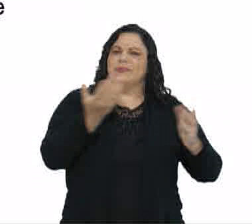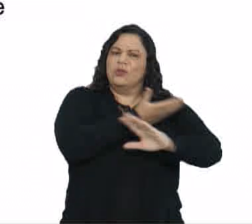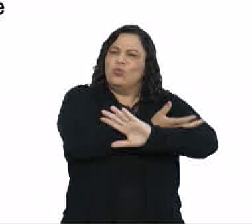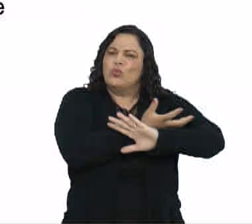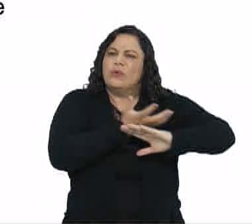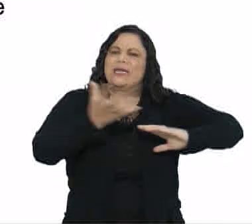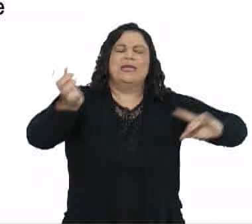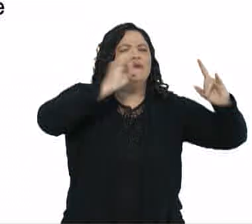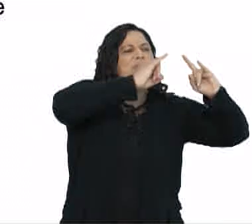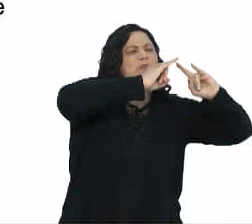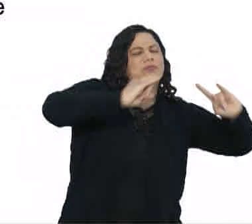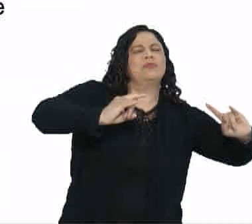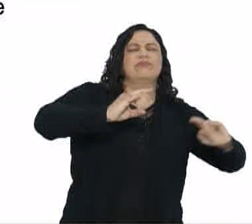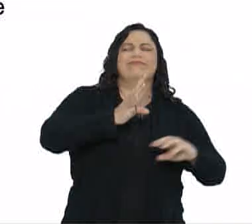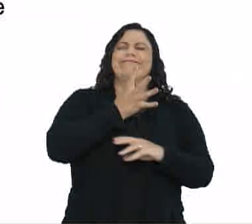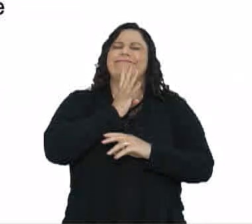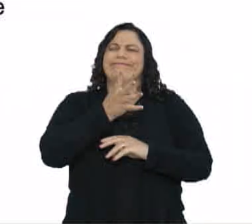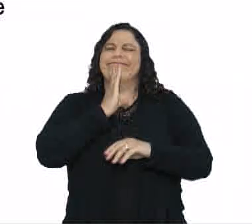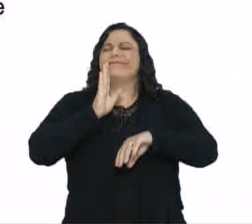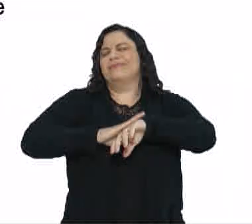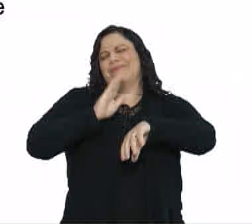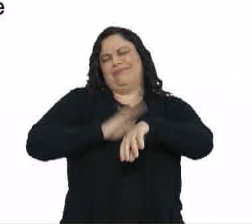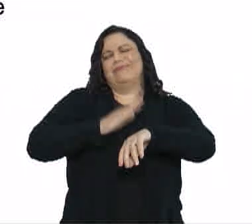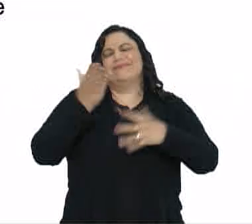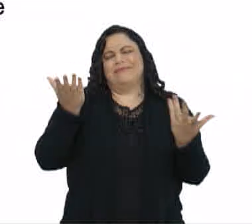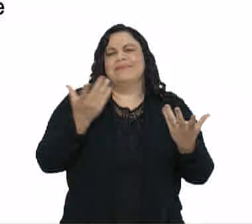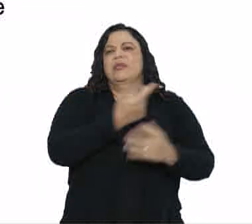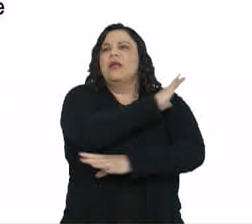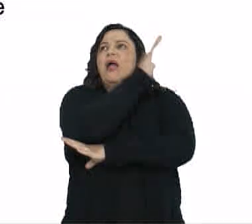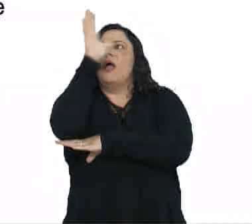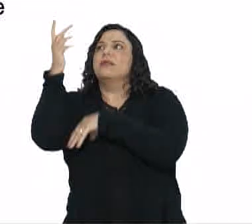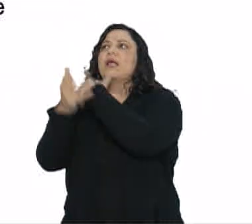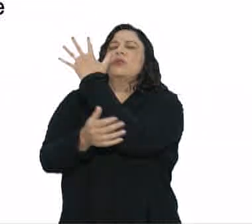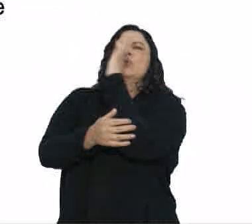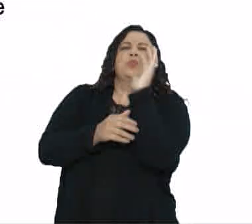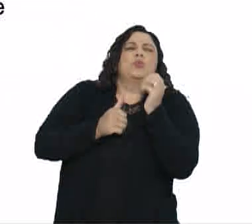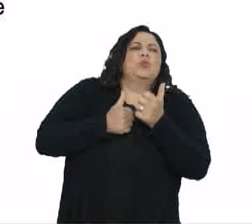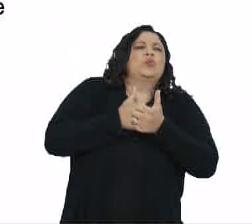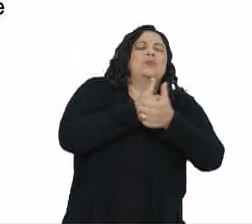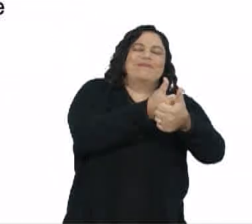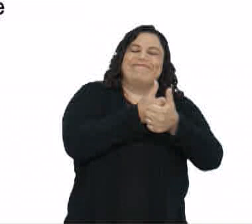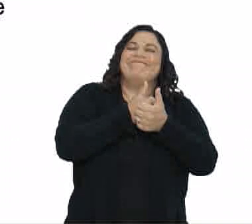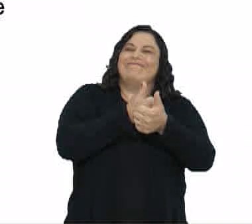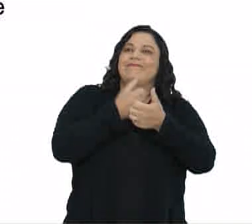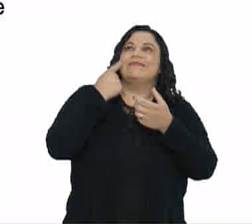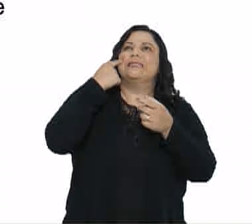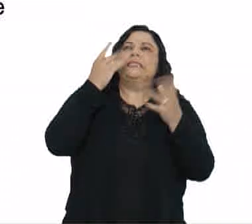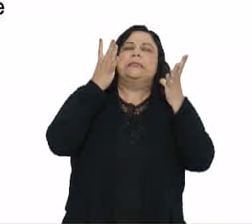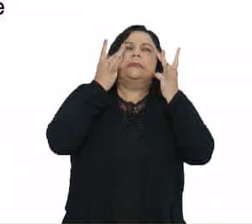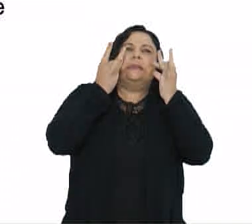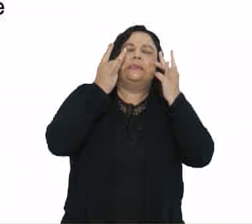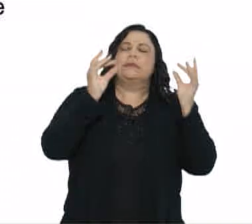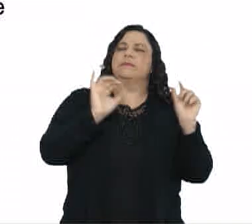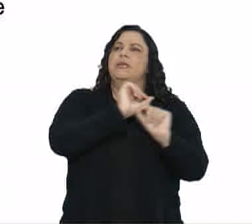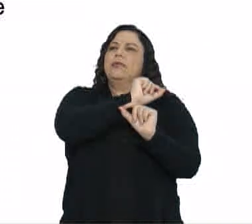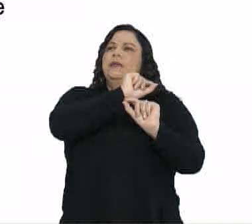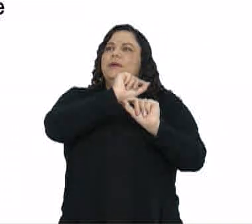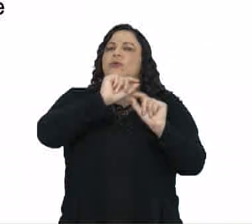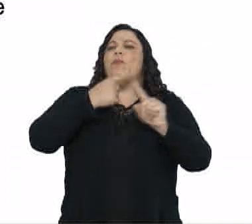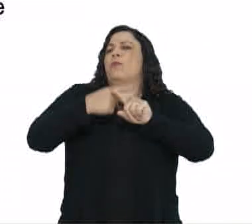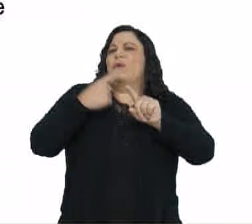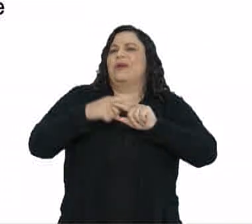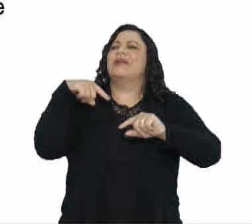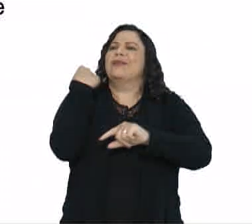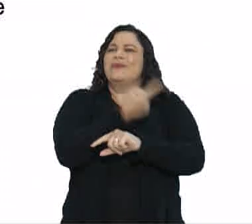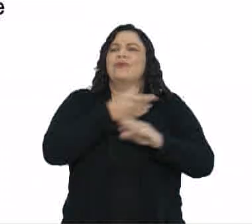gente conhecer a natureza de perto, já que eu, a minha irmã Su e o meu cachorro Dogma nascemos